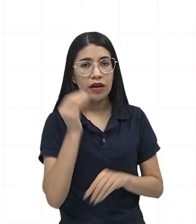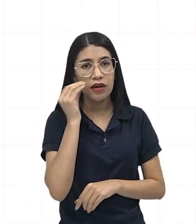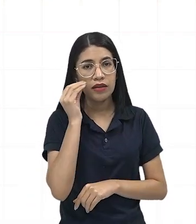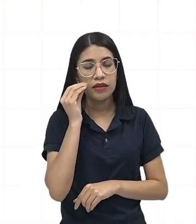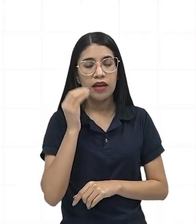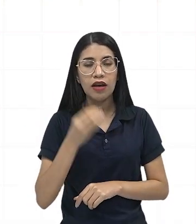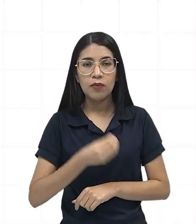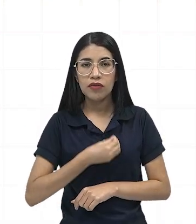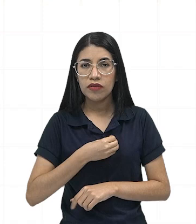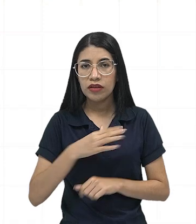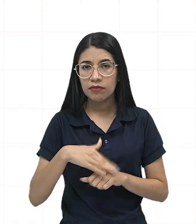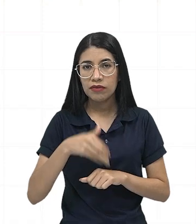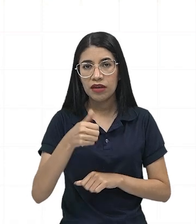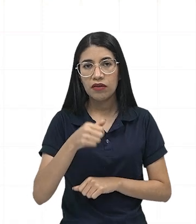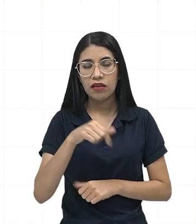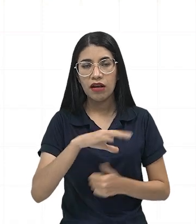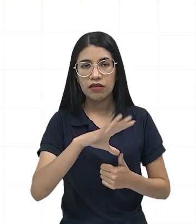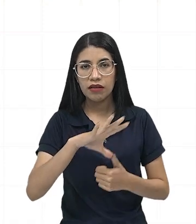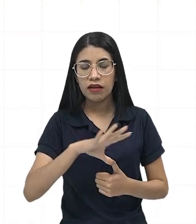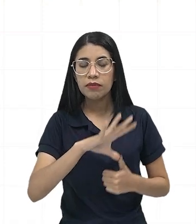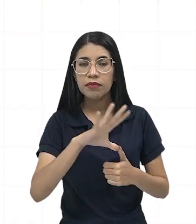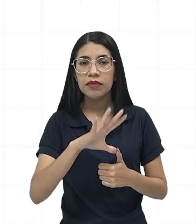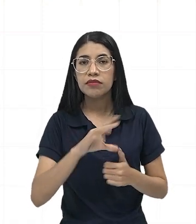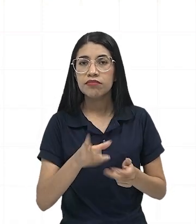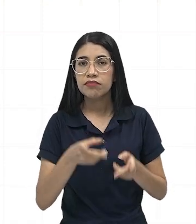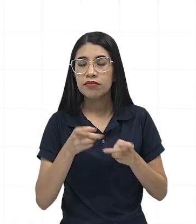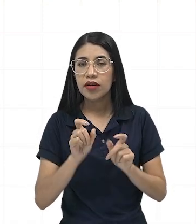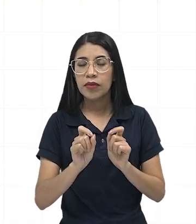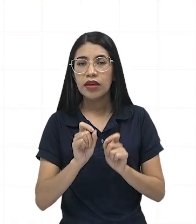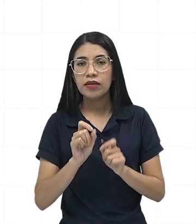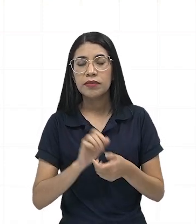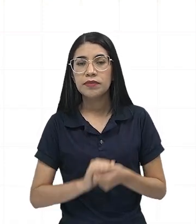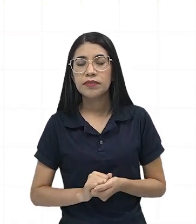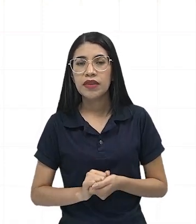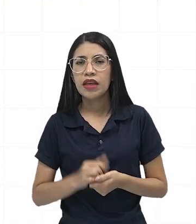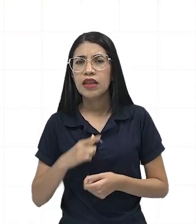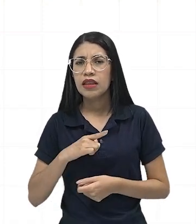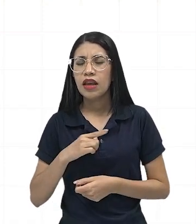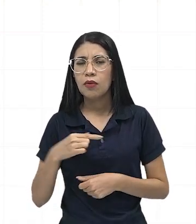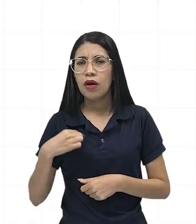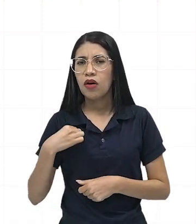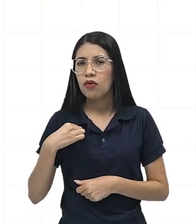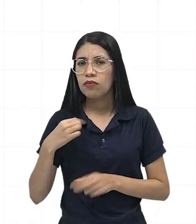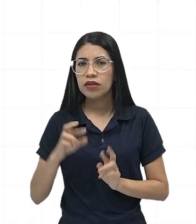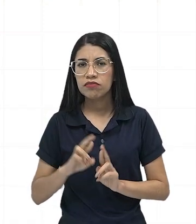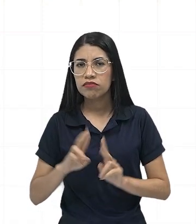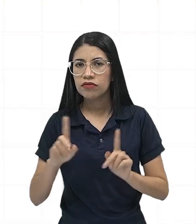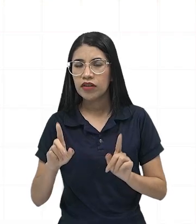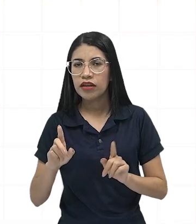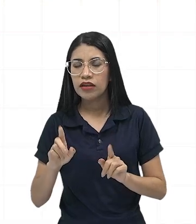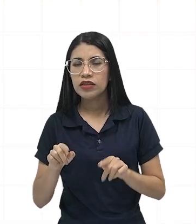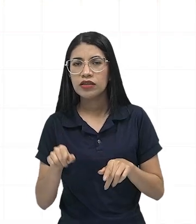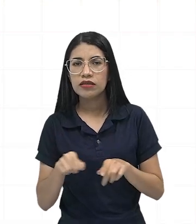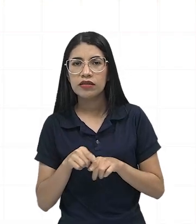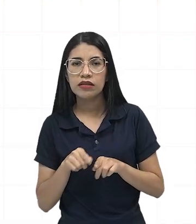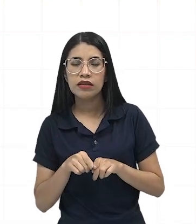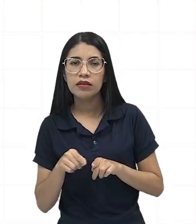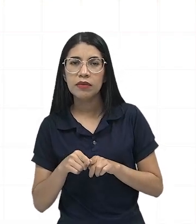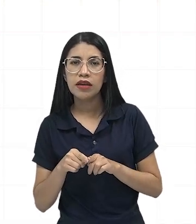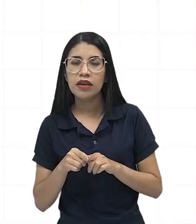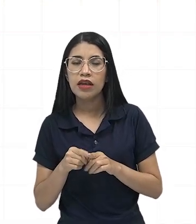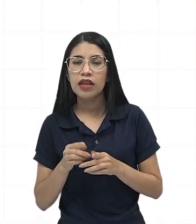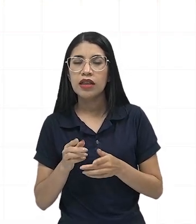na América. Temos aí, então, vocês percebam que é uma vestimenta diferenciada, Tem ali